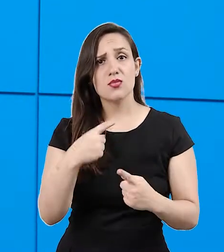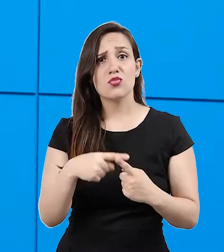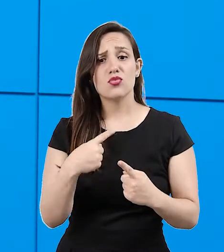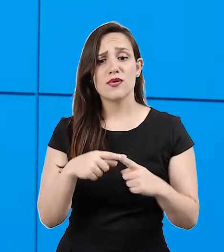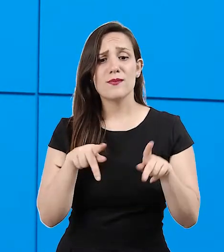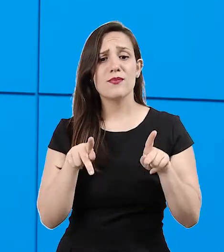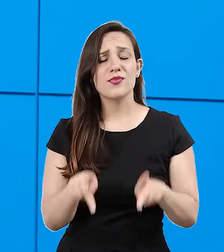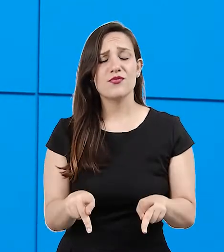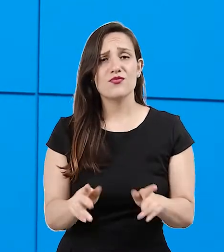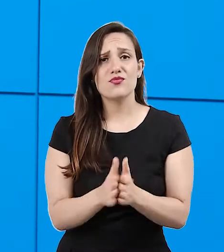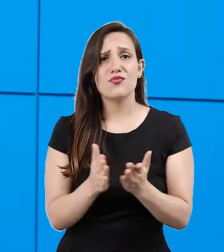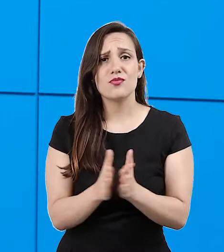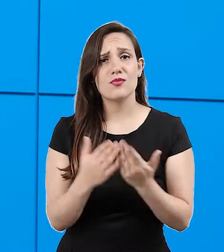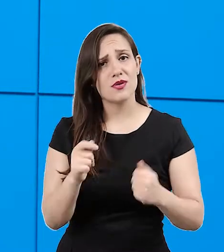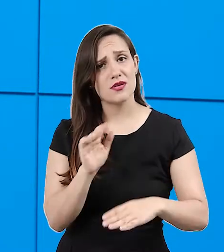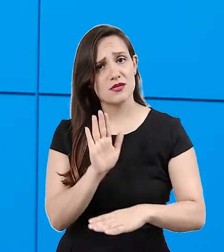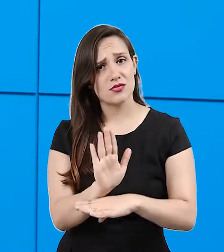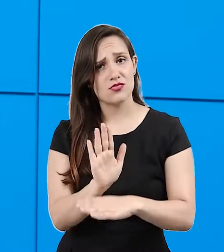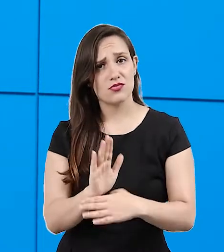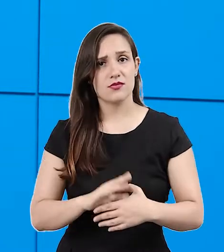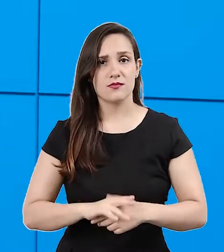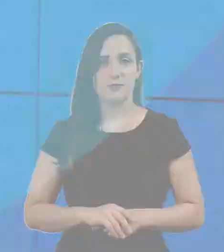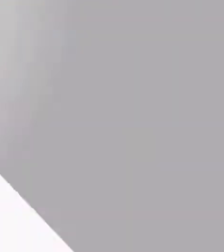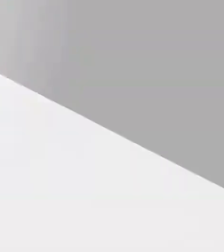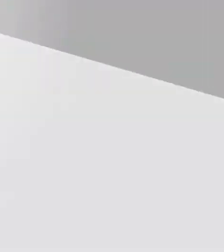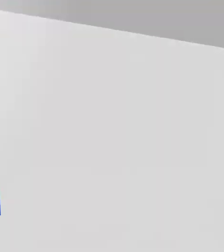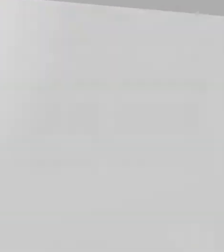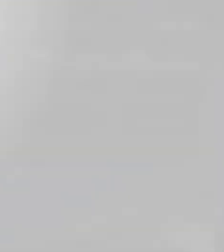razão da vulnerabilidade social desta população.